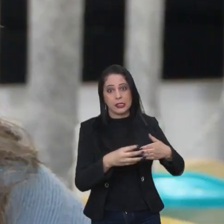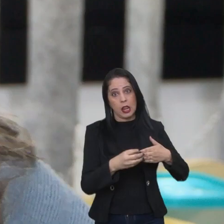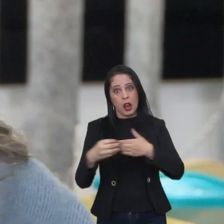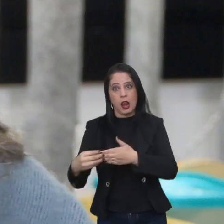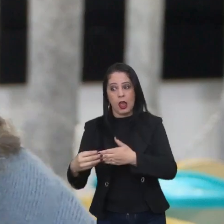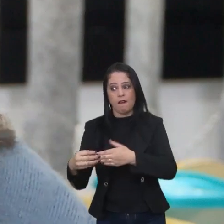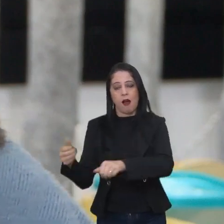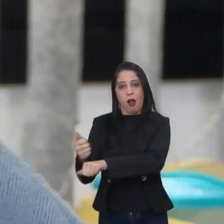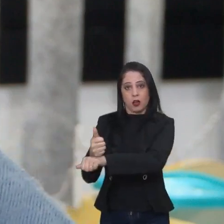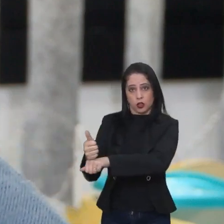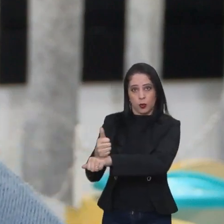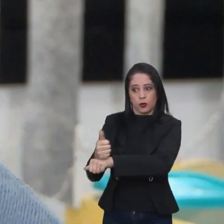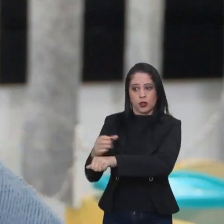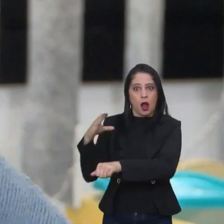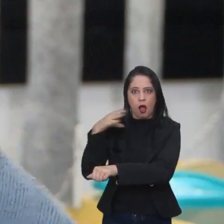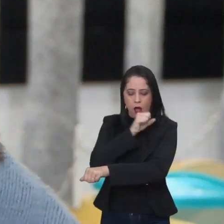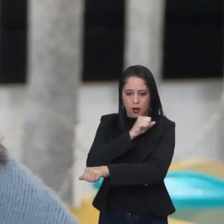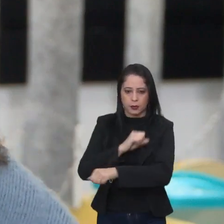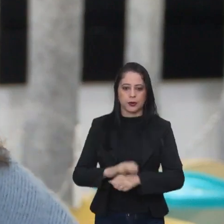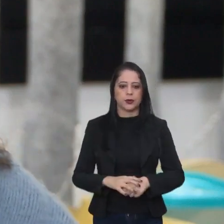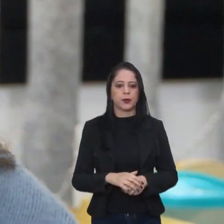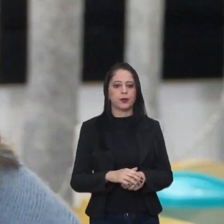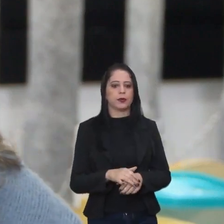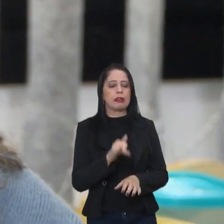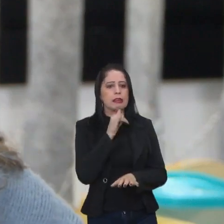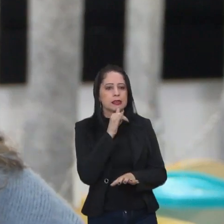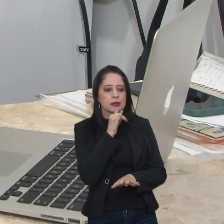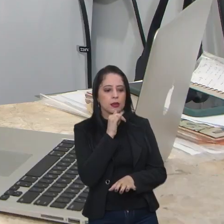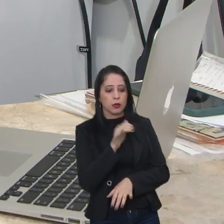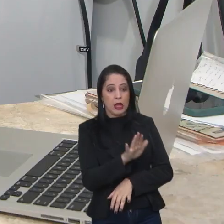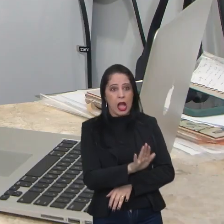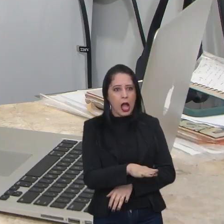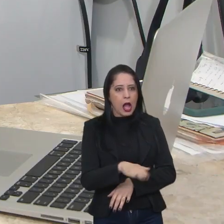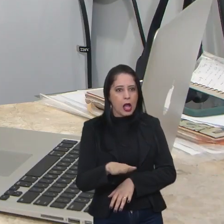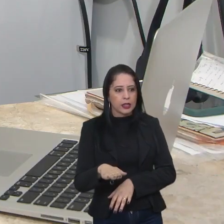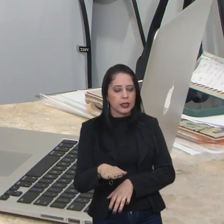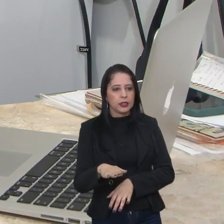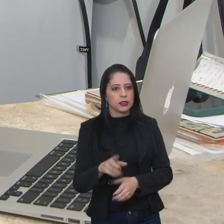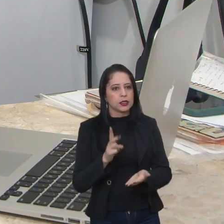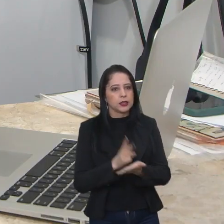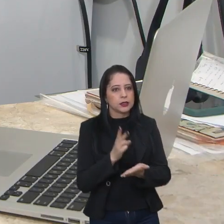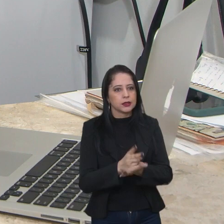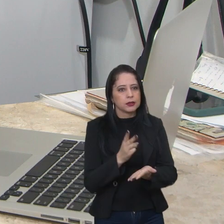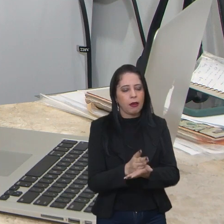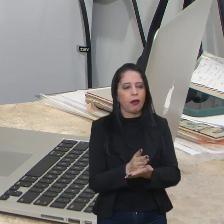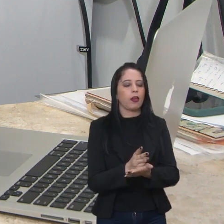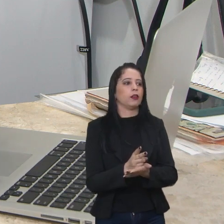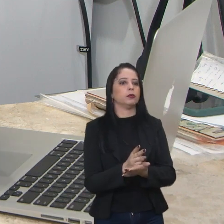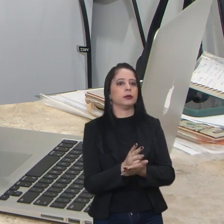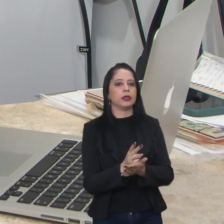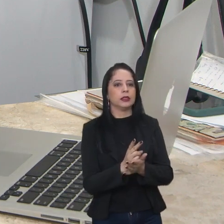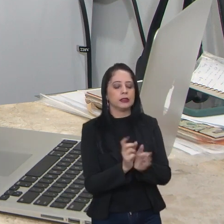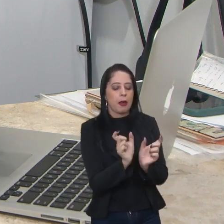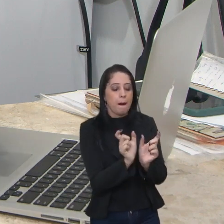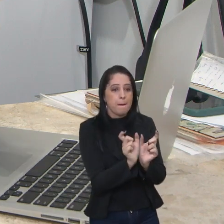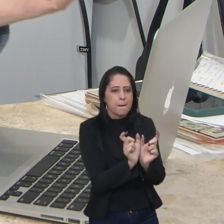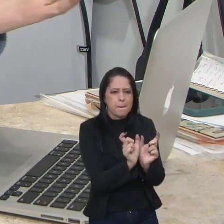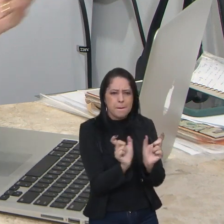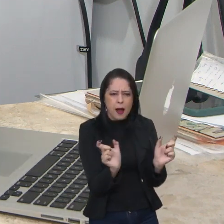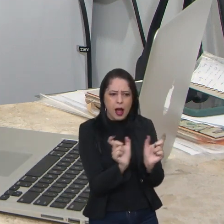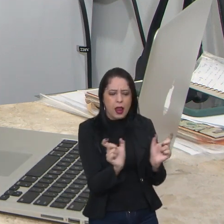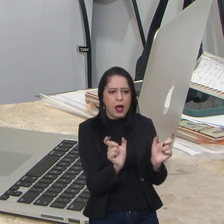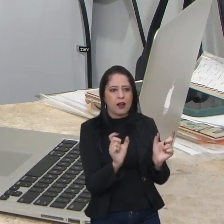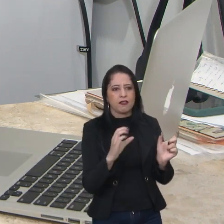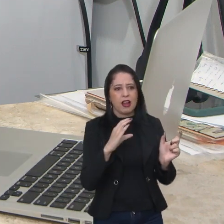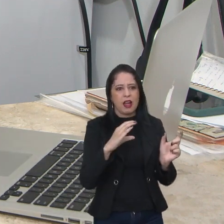devem ser levados a um especialista o quanto antes se a criança tem repetição que Teoricamente o